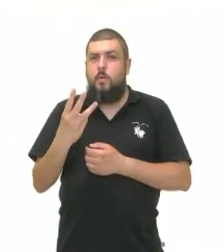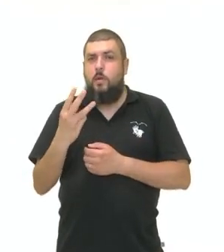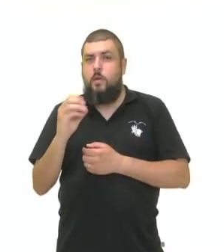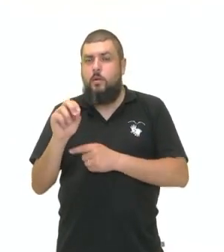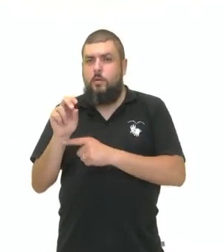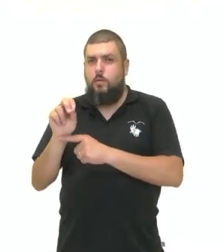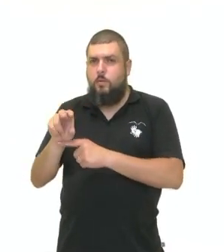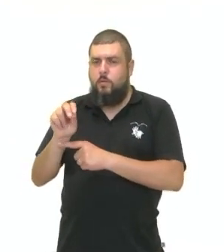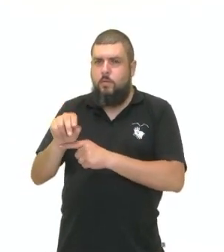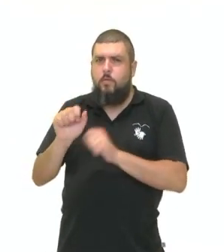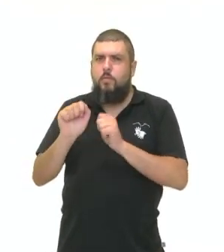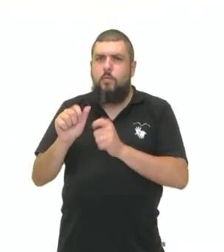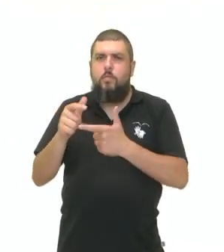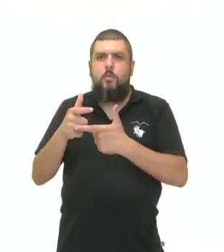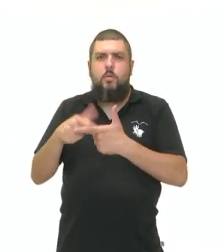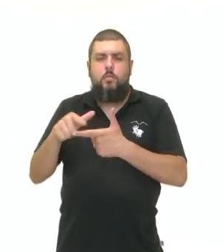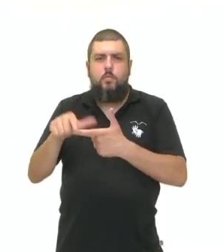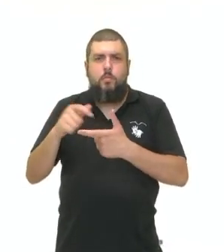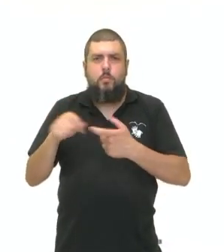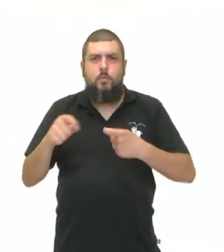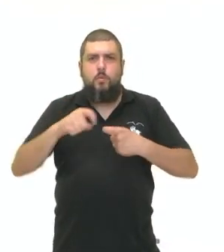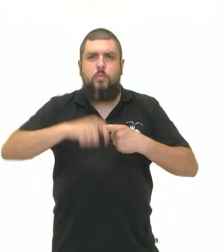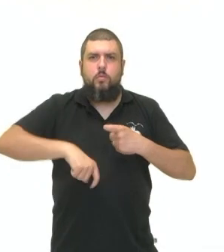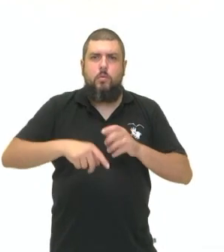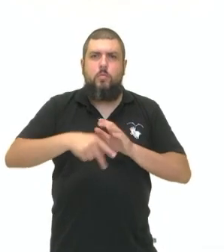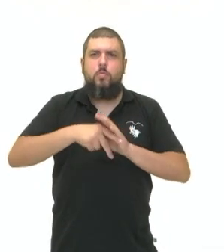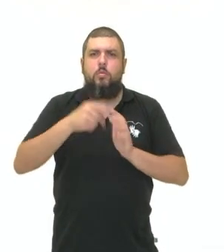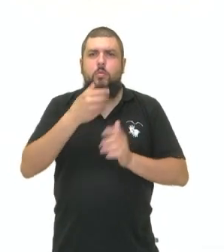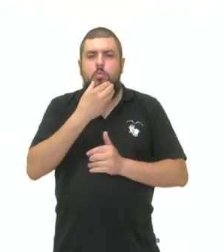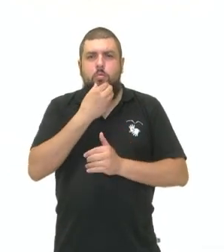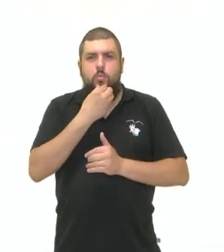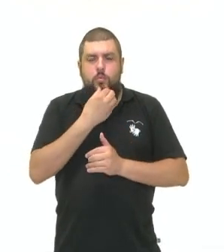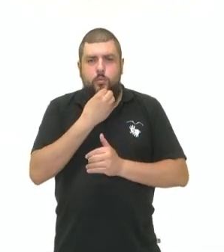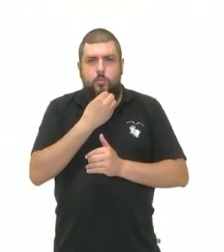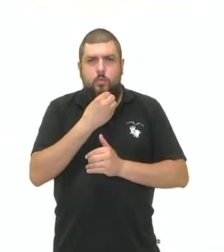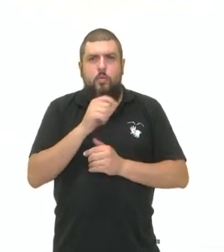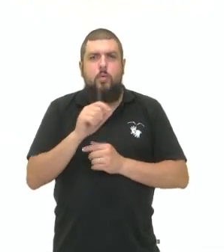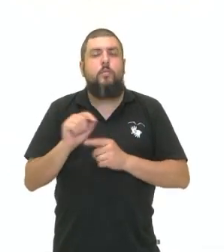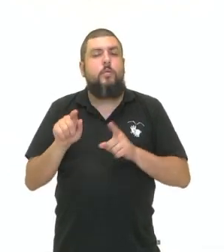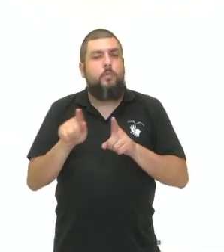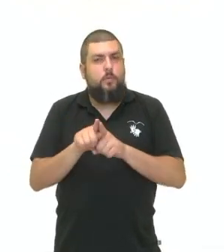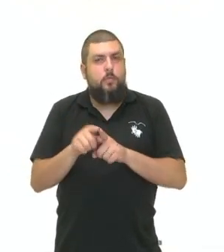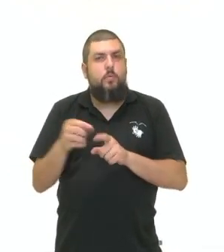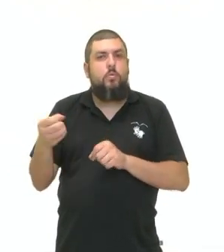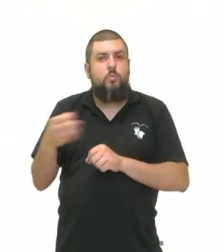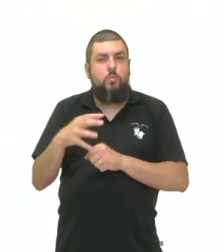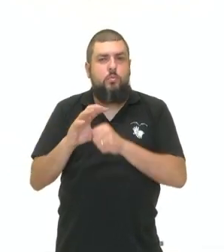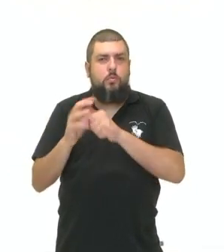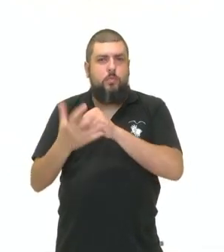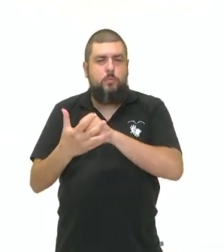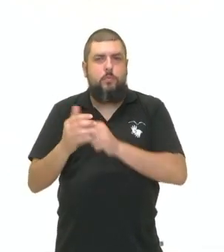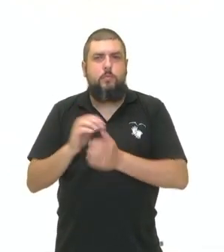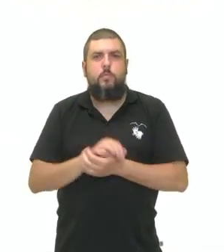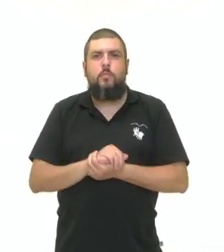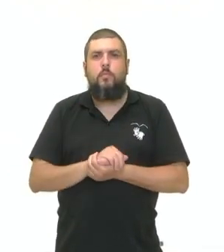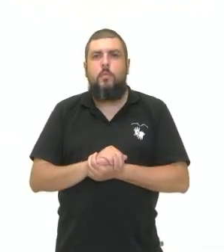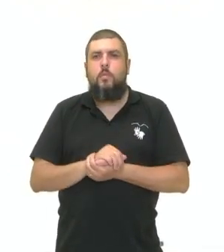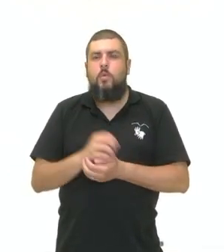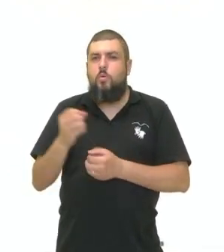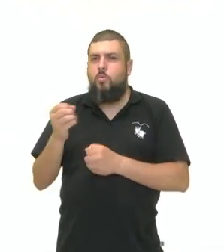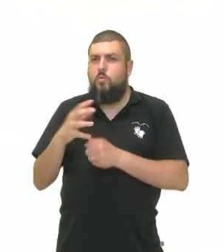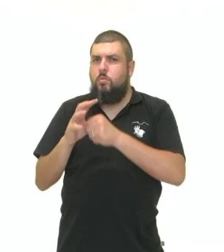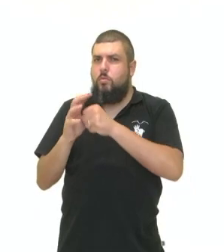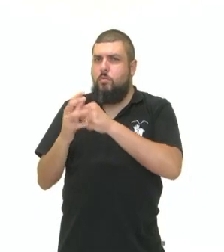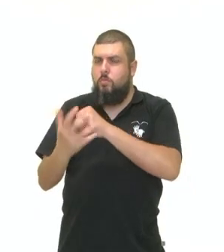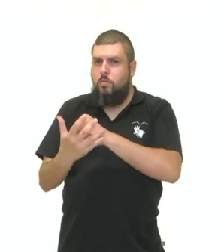sistema reprodutivo e sexual do homem, dentre os quais o novo coronavírus. O novo coronavírus também se